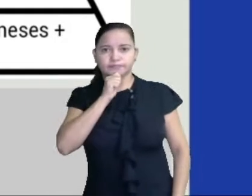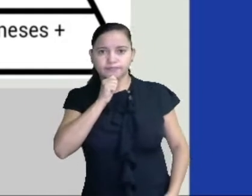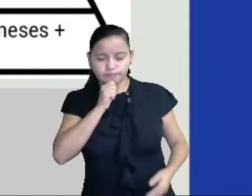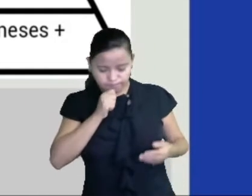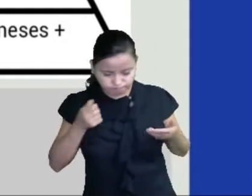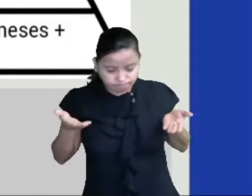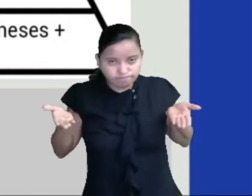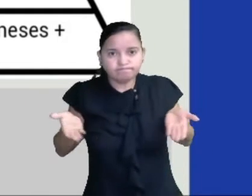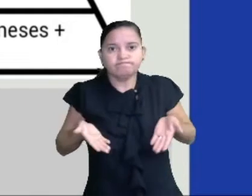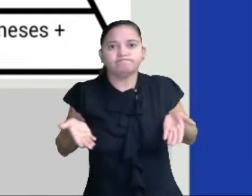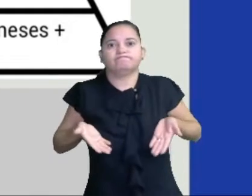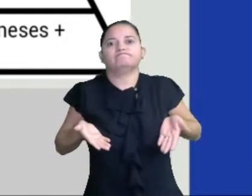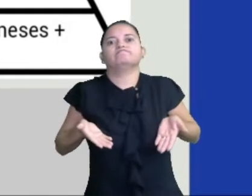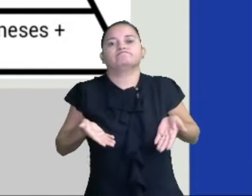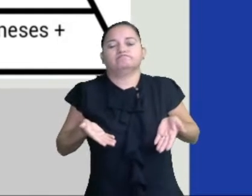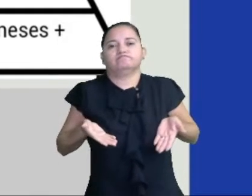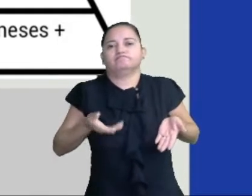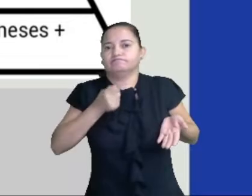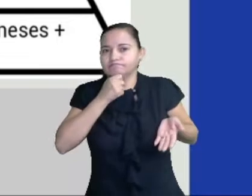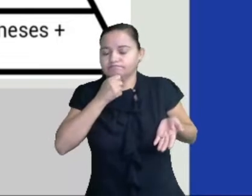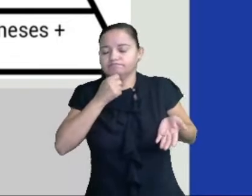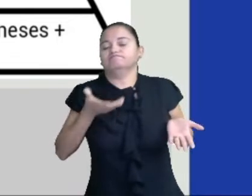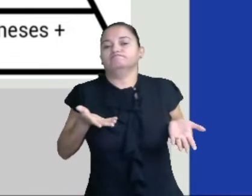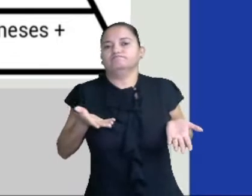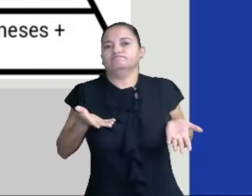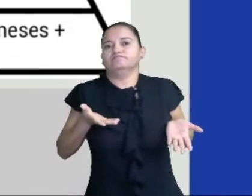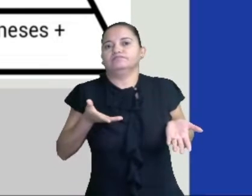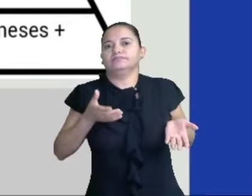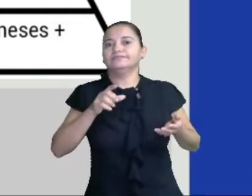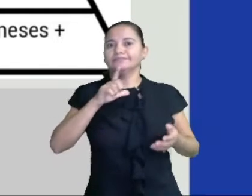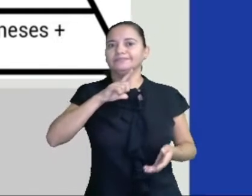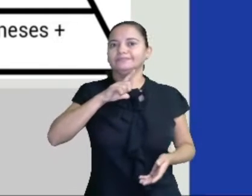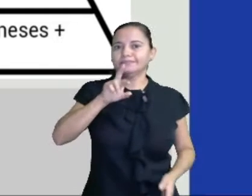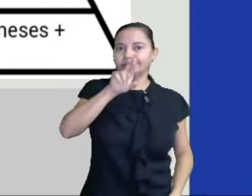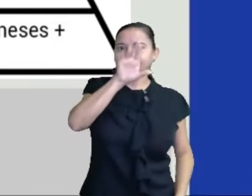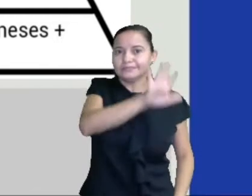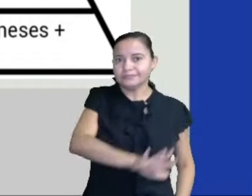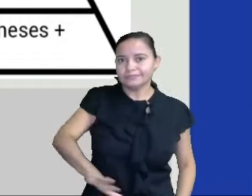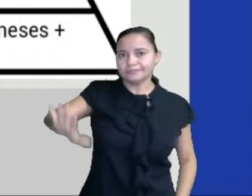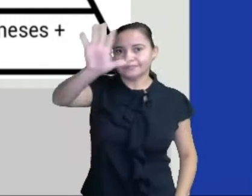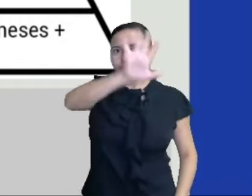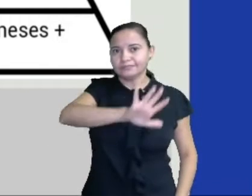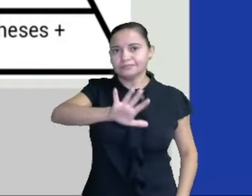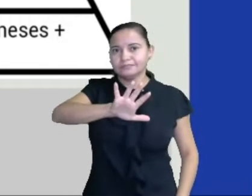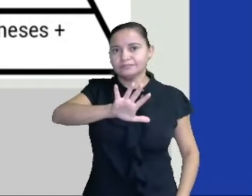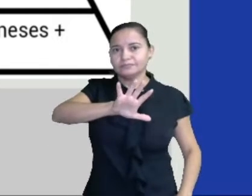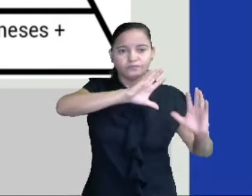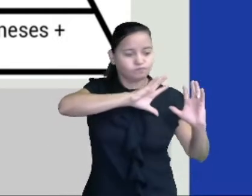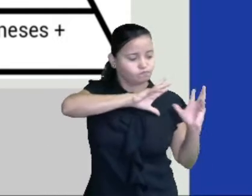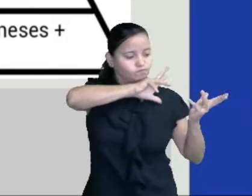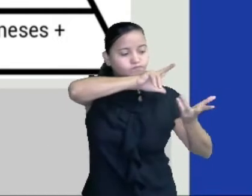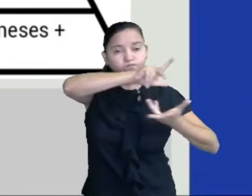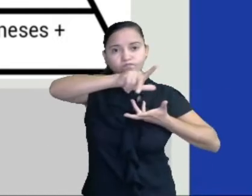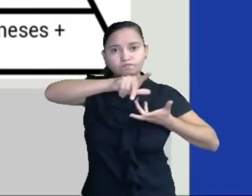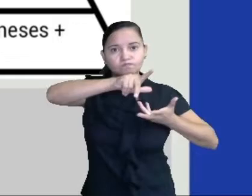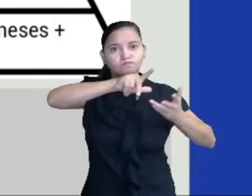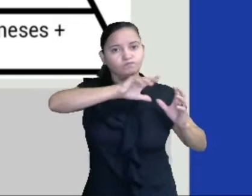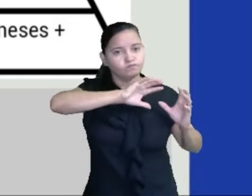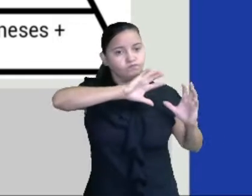a forma de representação cultural. Então, antiguidade oriental, por assim